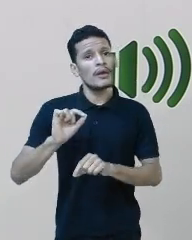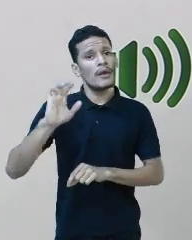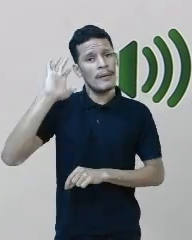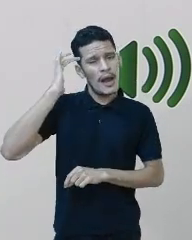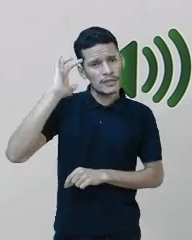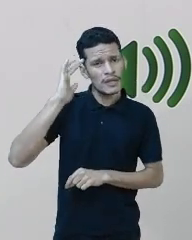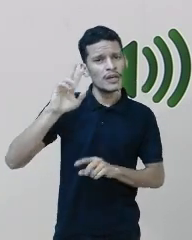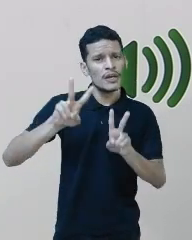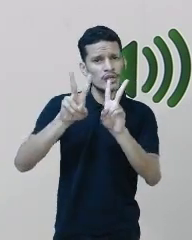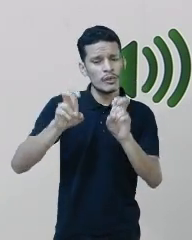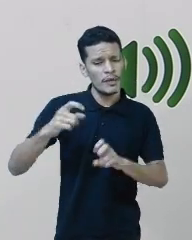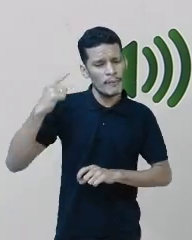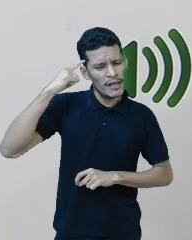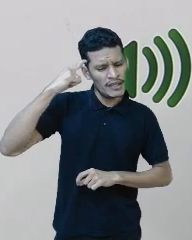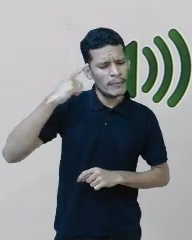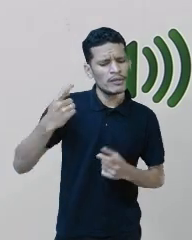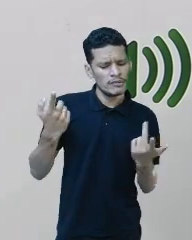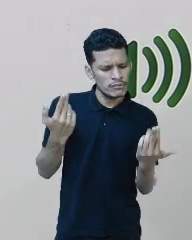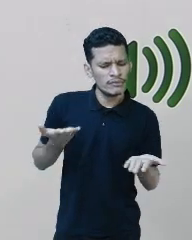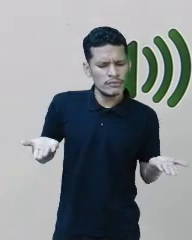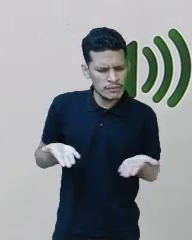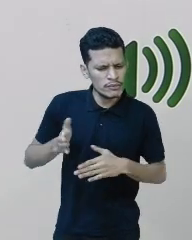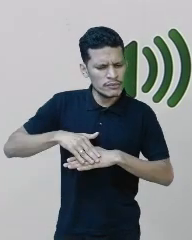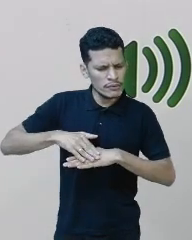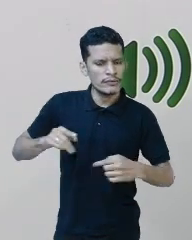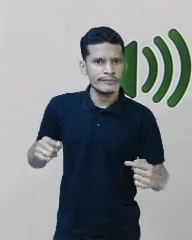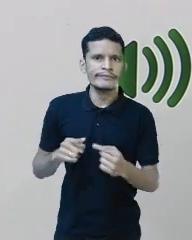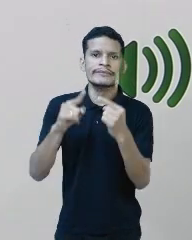pensamento naquele momento, tá?